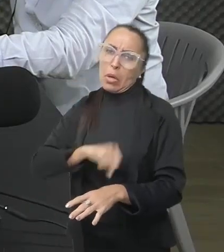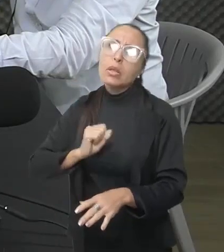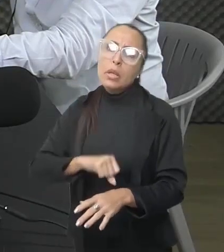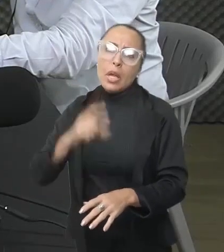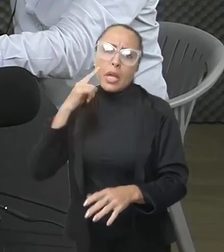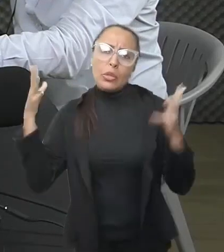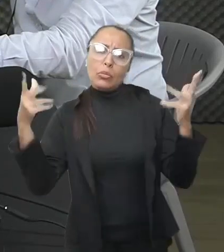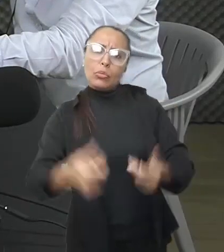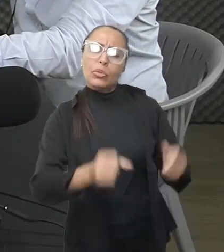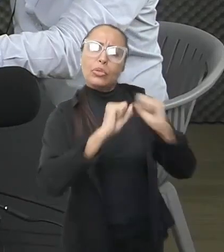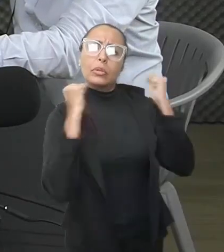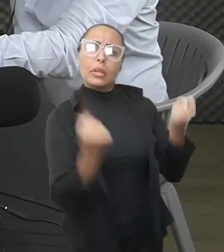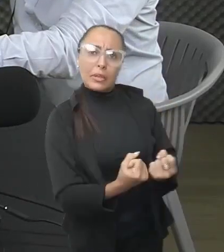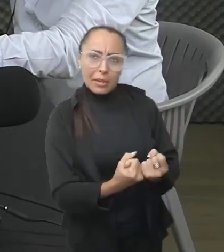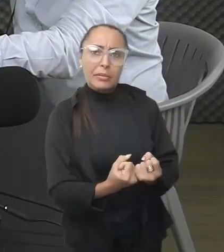a sociedade